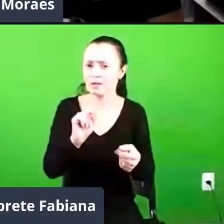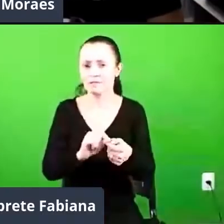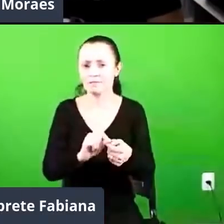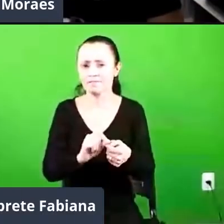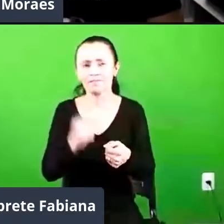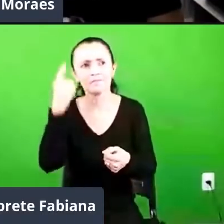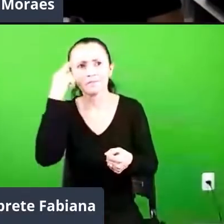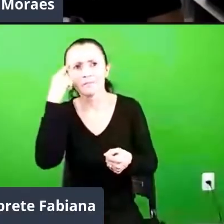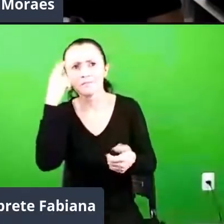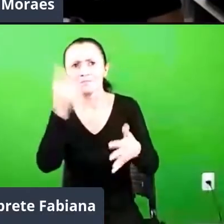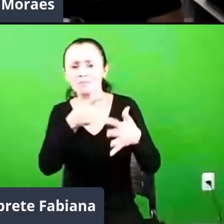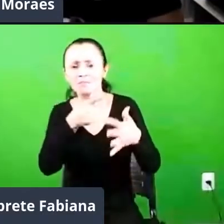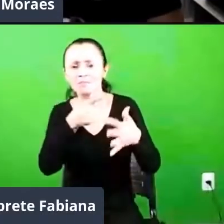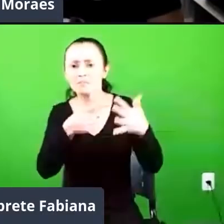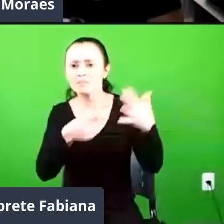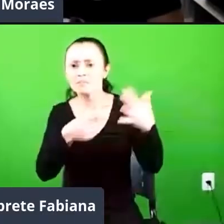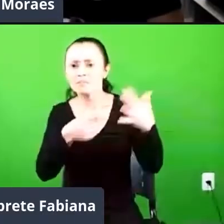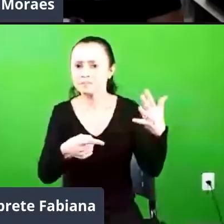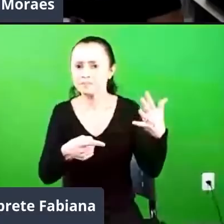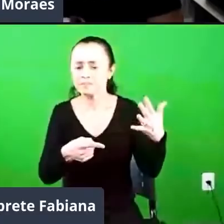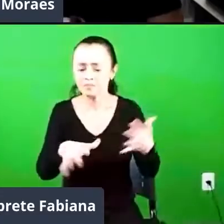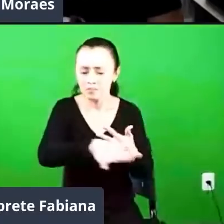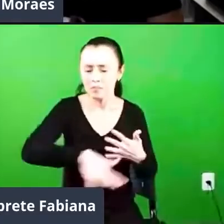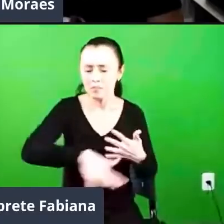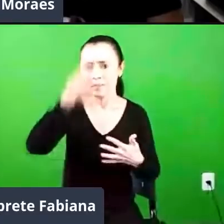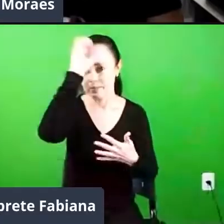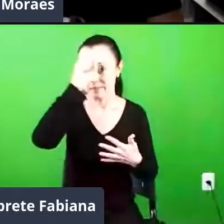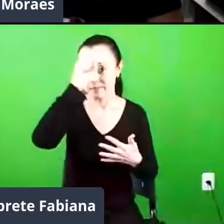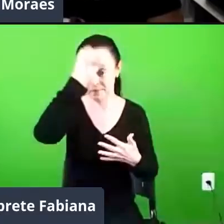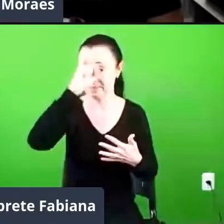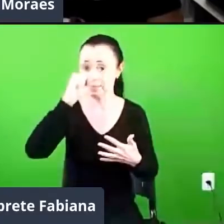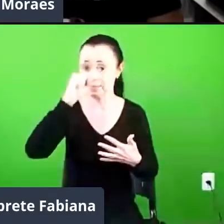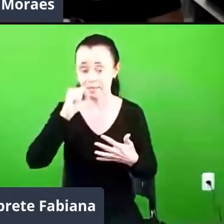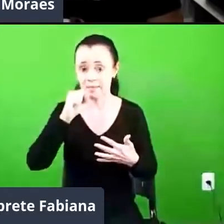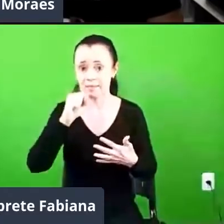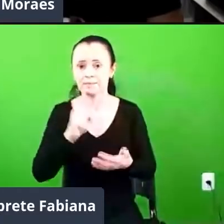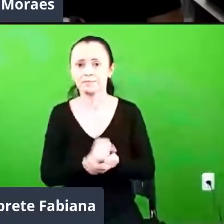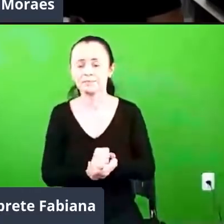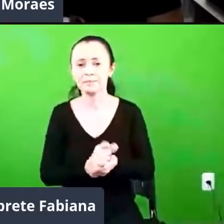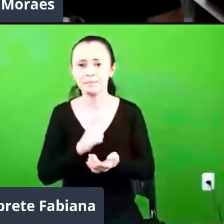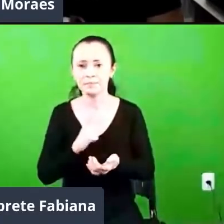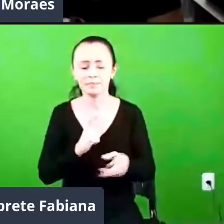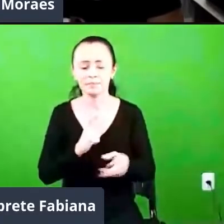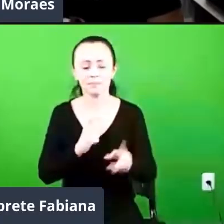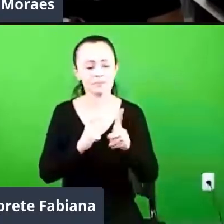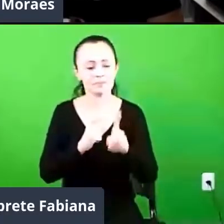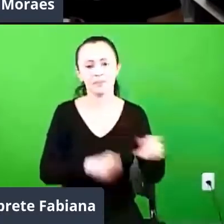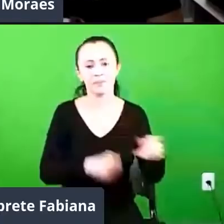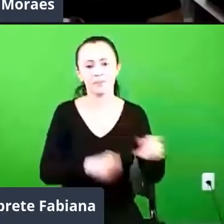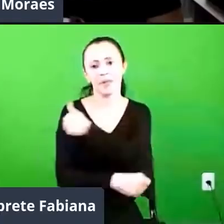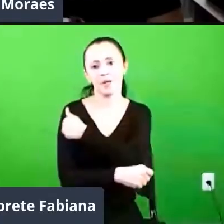compõem um espaço de aprendizagem, como eu coloquei na minha fala, né? Eu tenho professor, aluno e saber. E